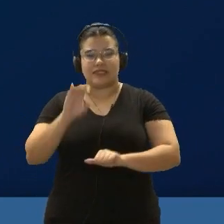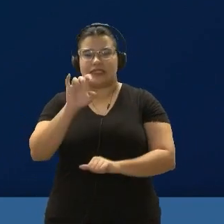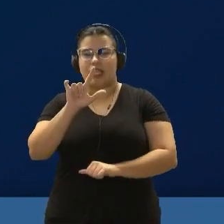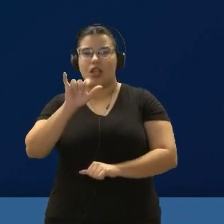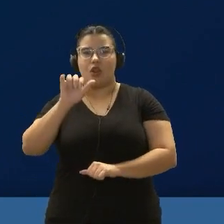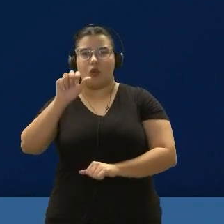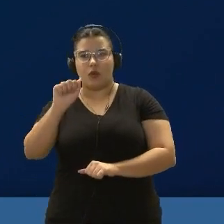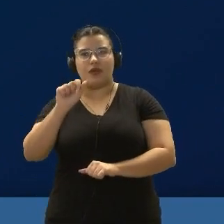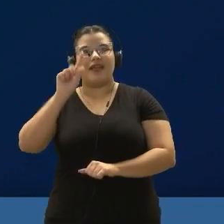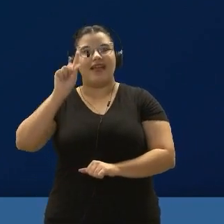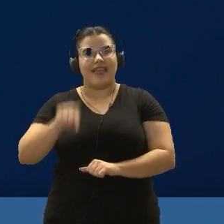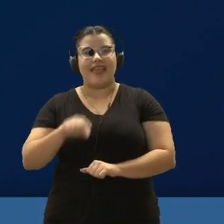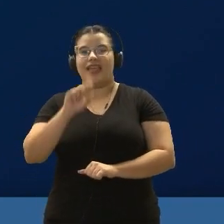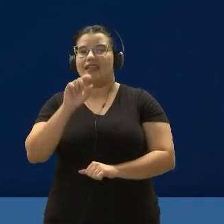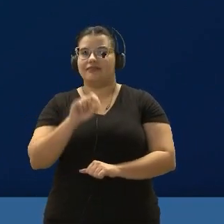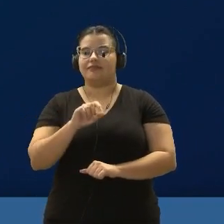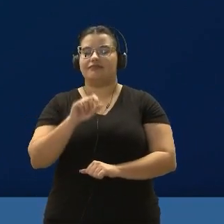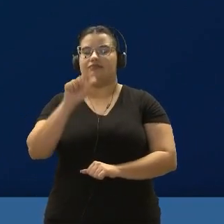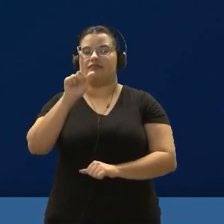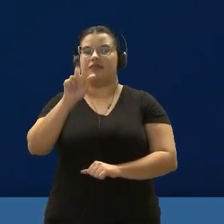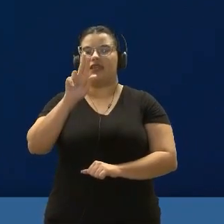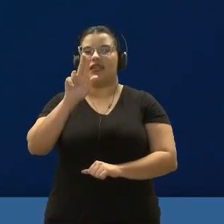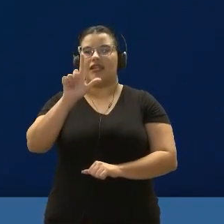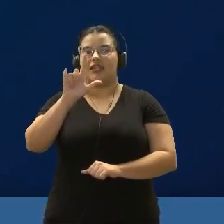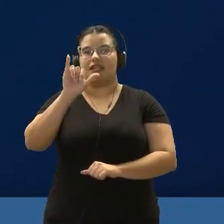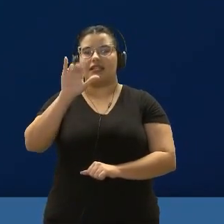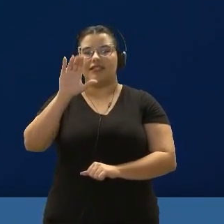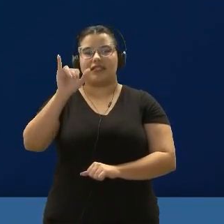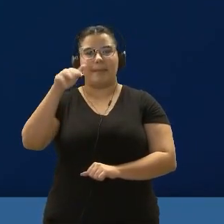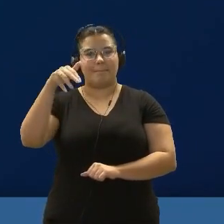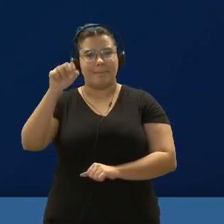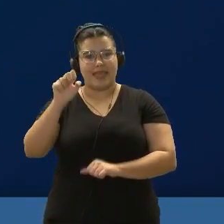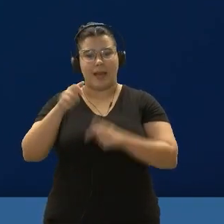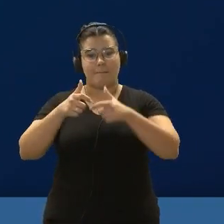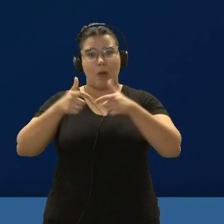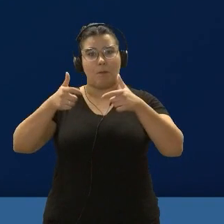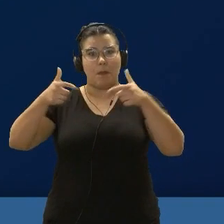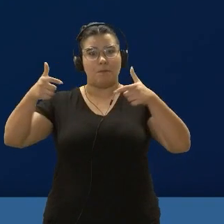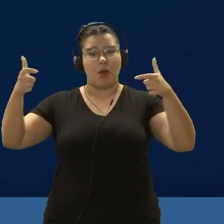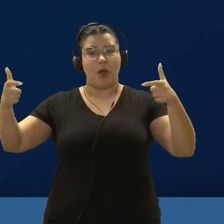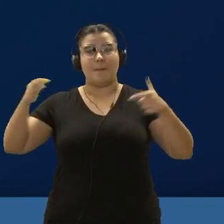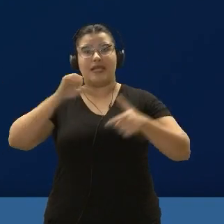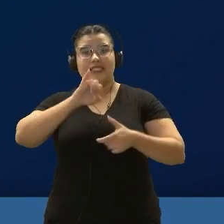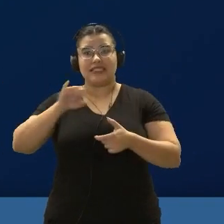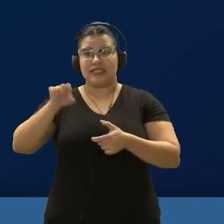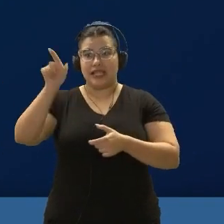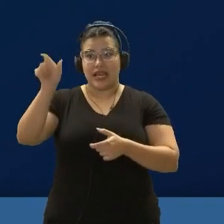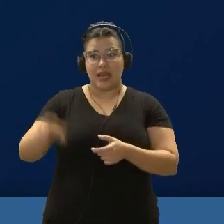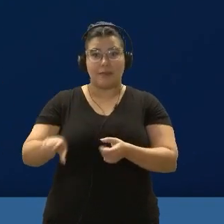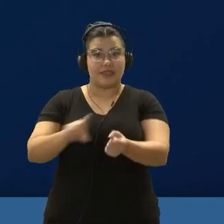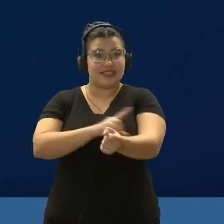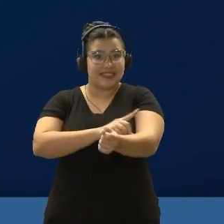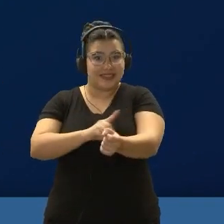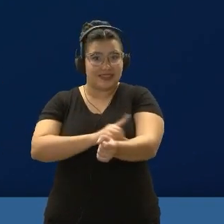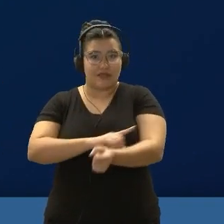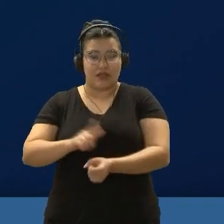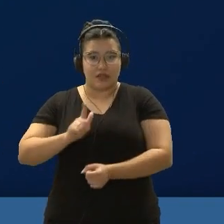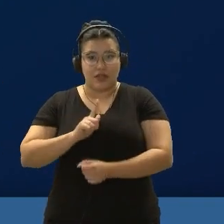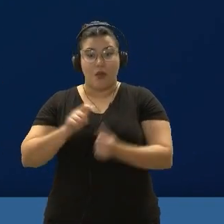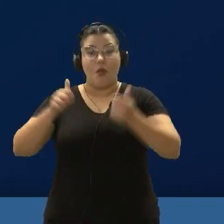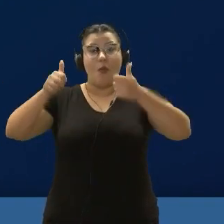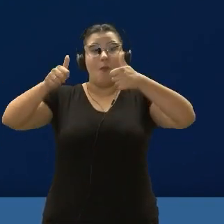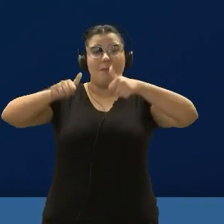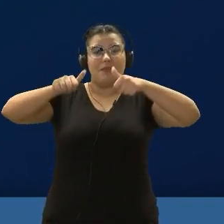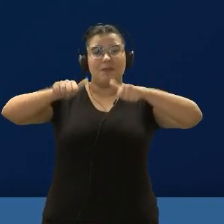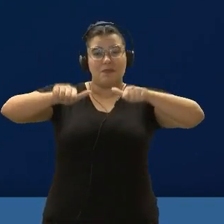que hiperglicemia. Quanto mais glicose o paciente com diabetes estiver circulando, pior vai